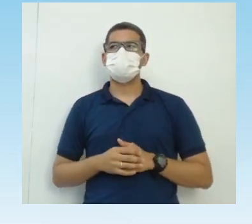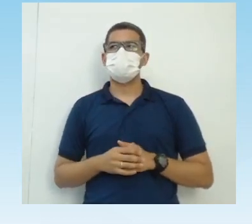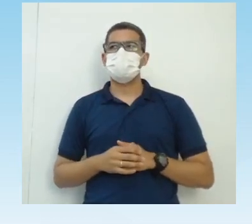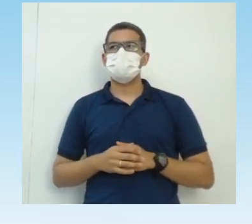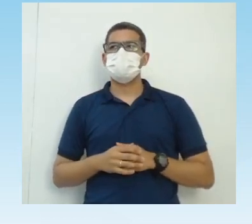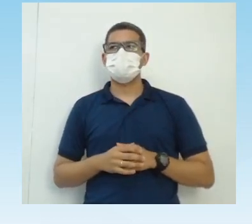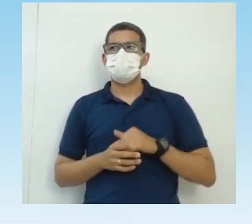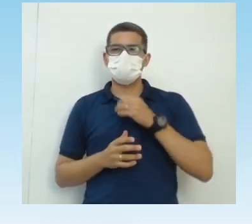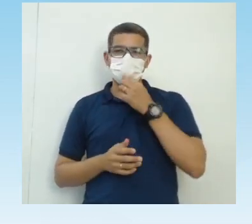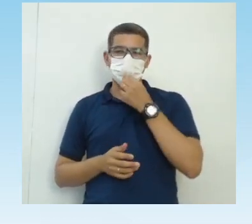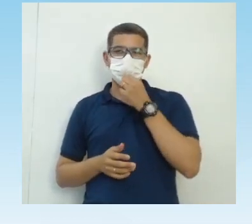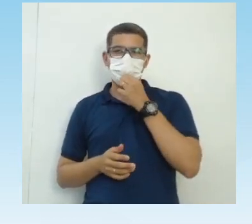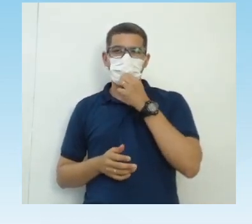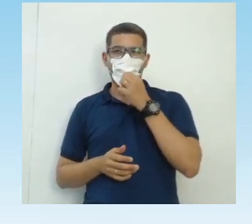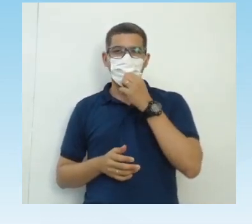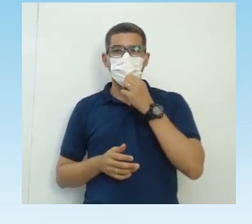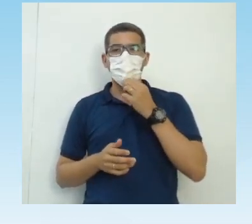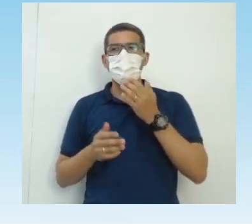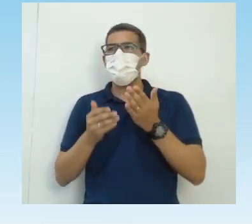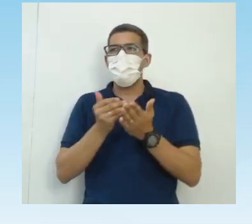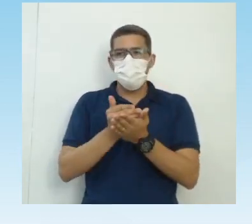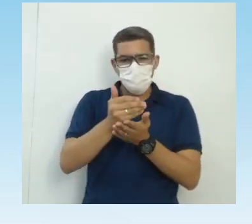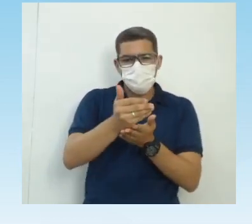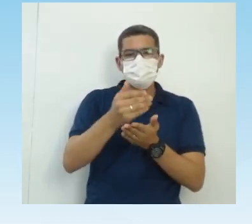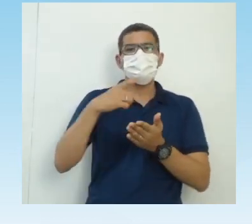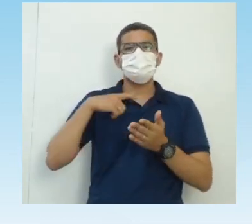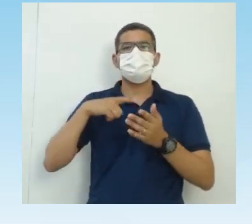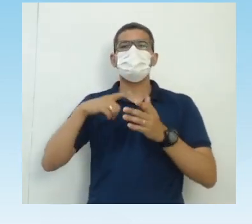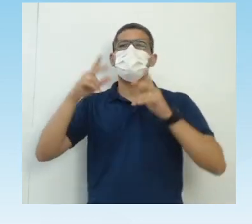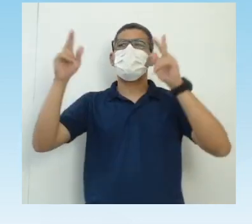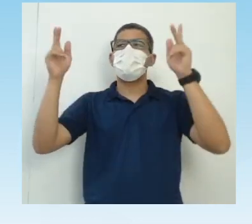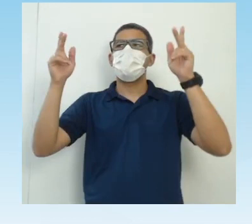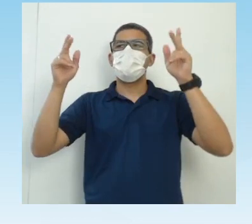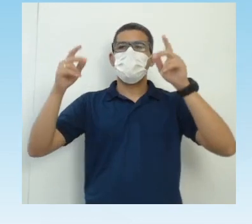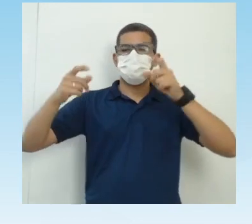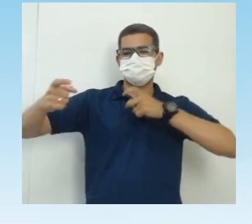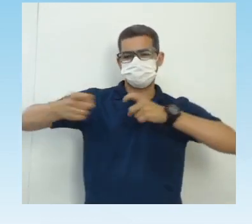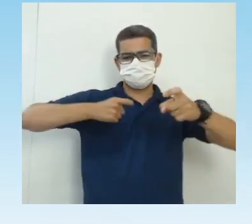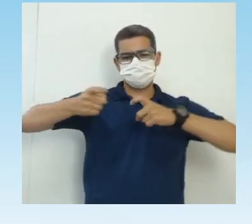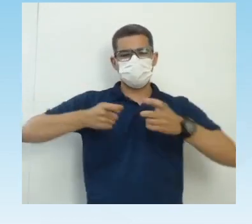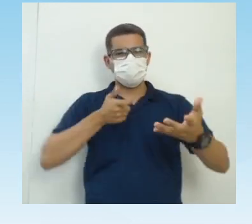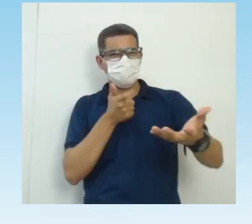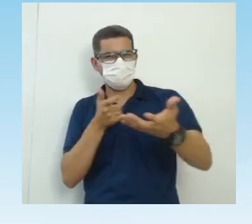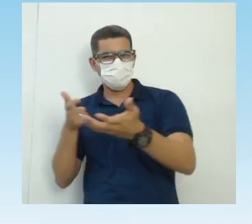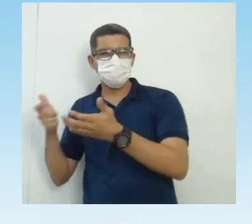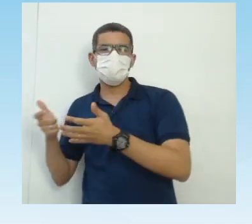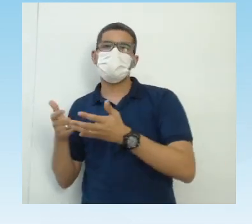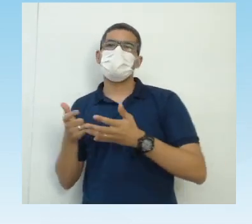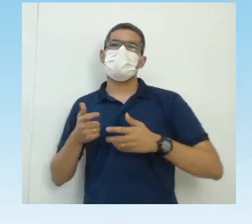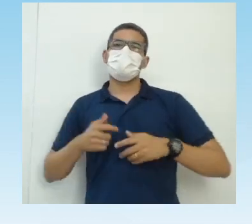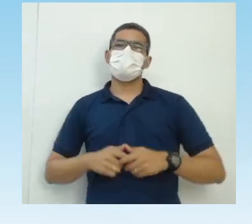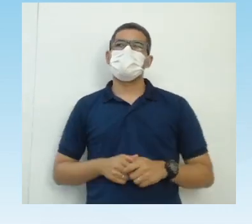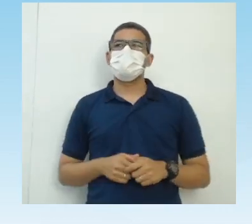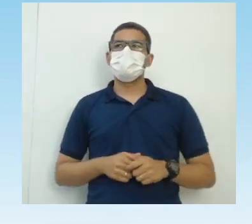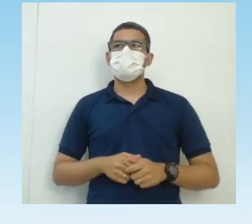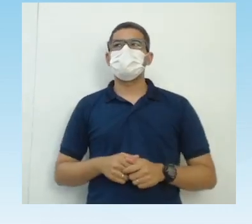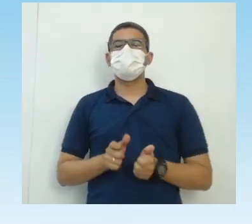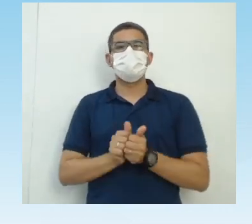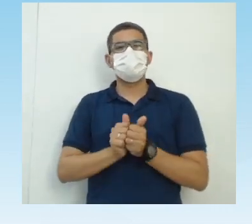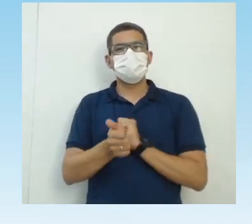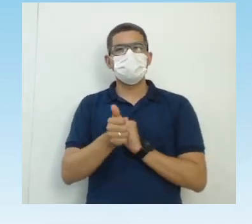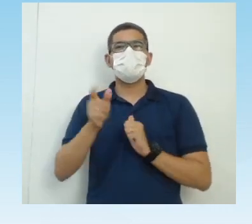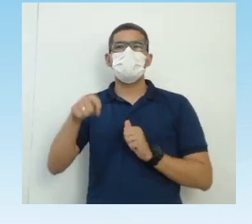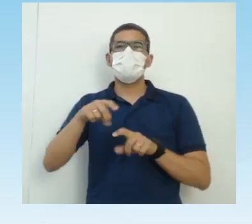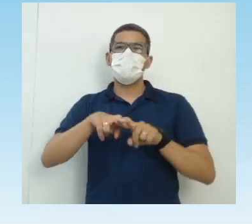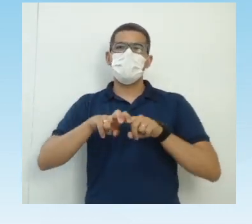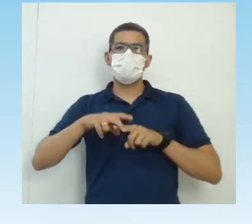da unificação e o estopim da guerra, a paz armada, a corrida armamentista. Então você tem aí, basicamente, o grande motivo da Primeira